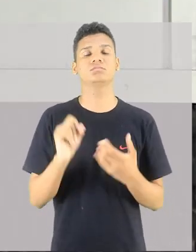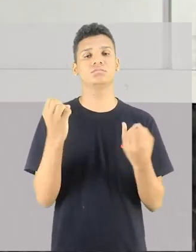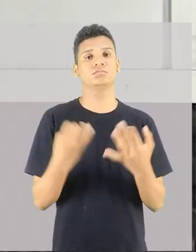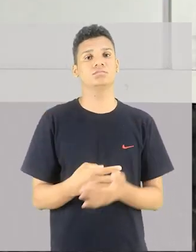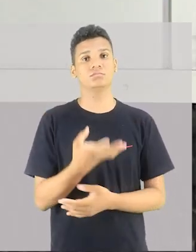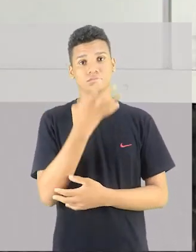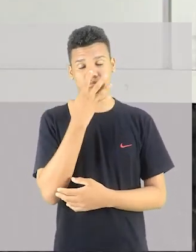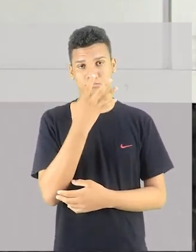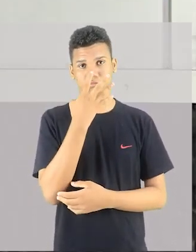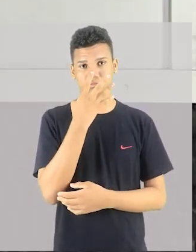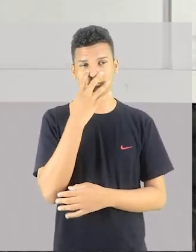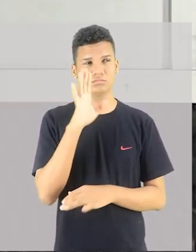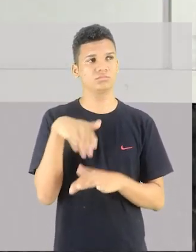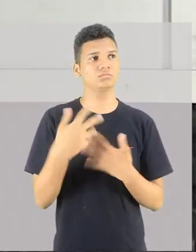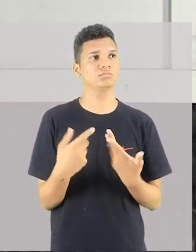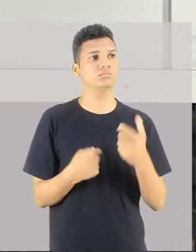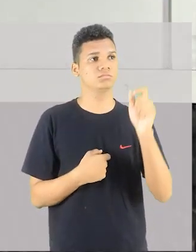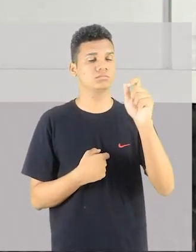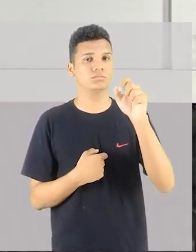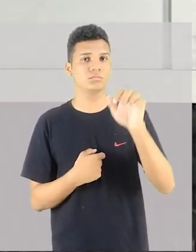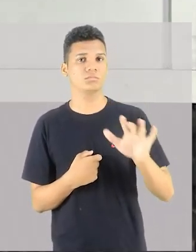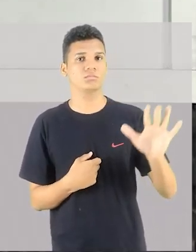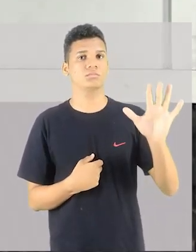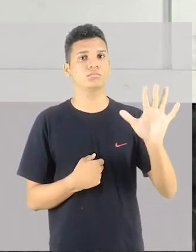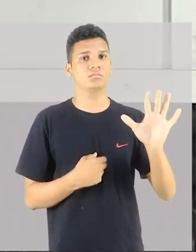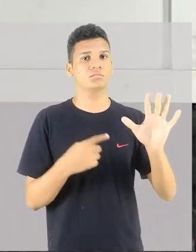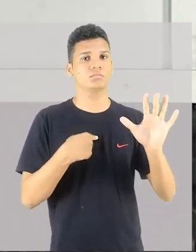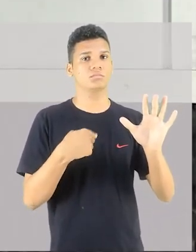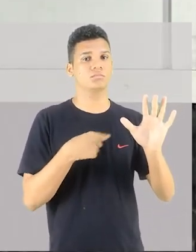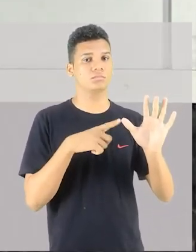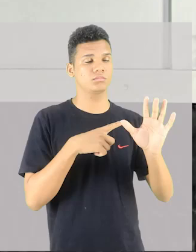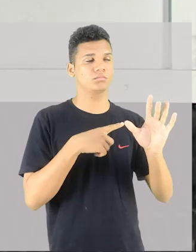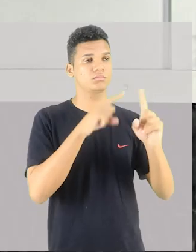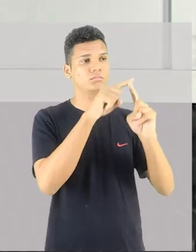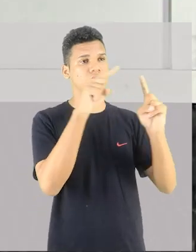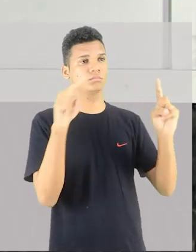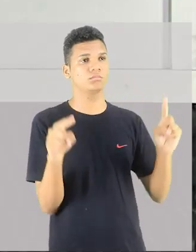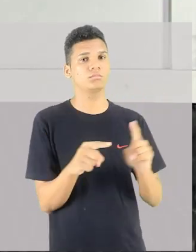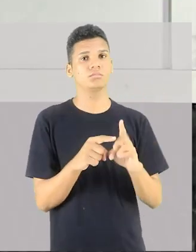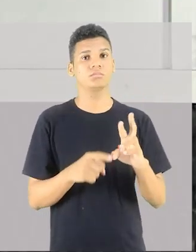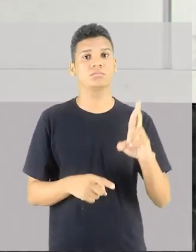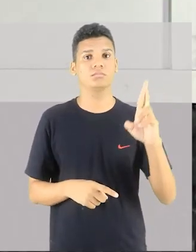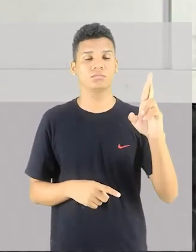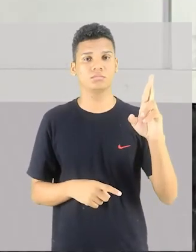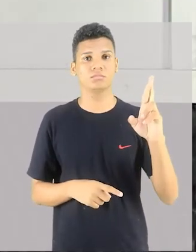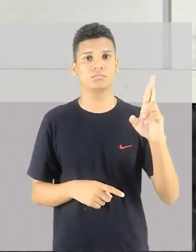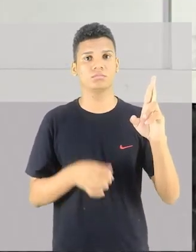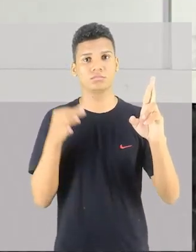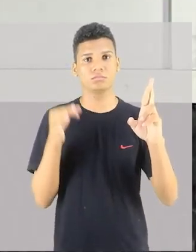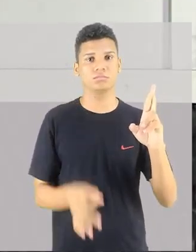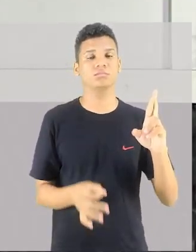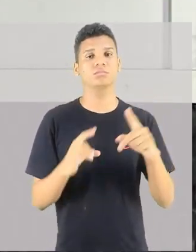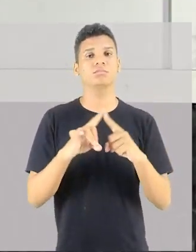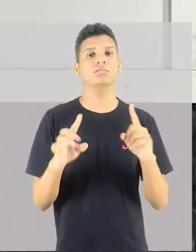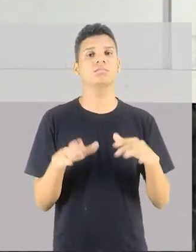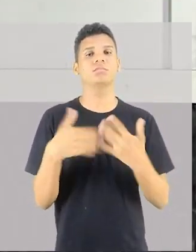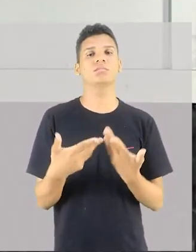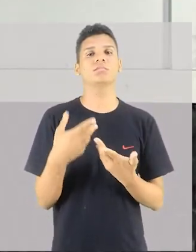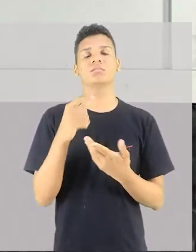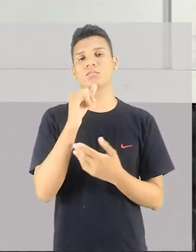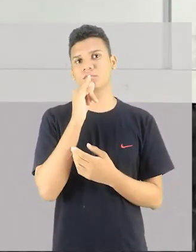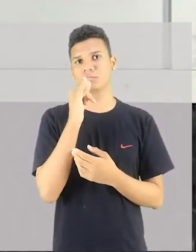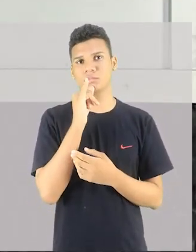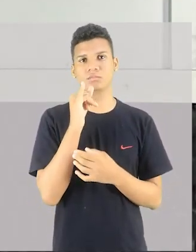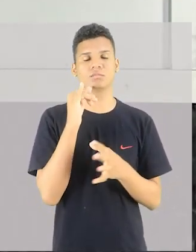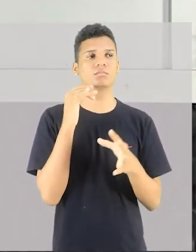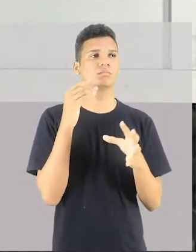só pessoal essa área Central é um círculo de raio rzinho certo como é que se calcula